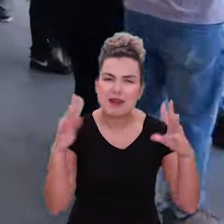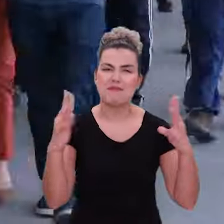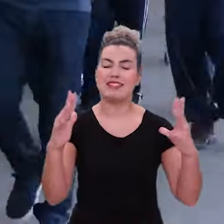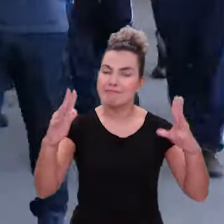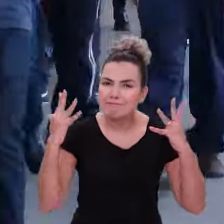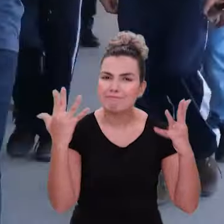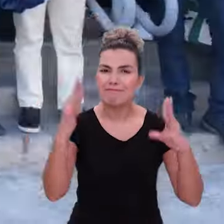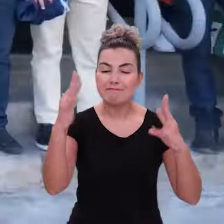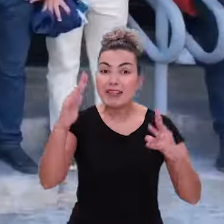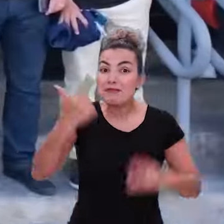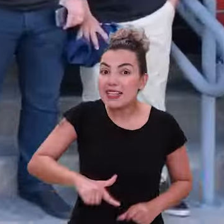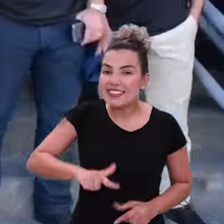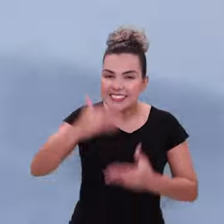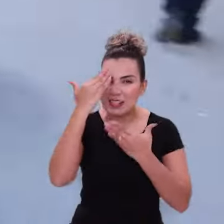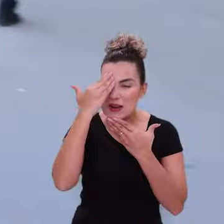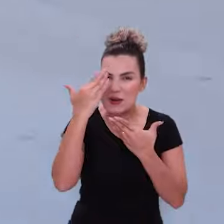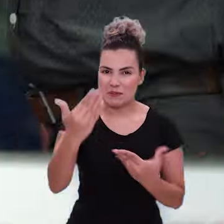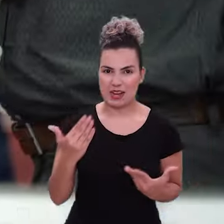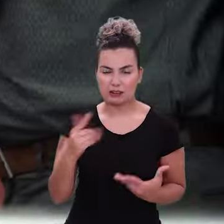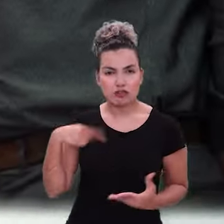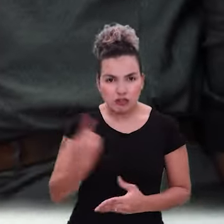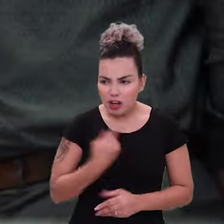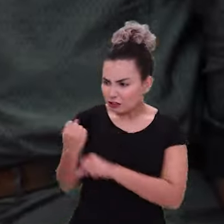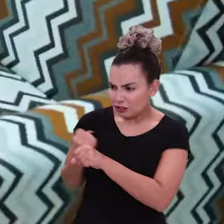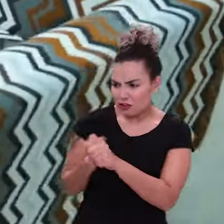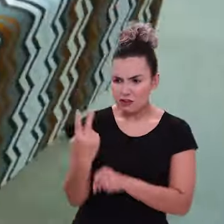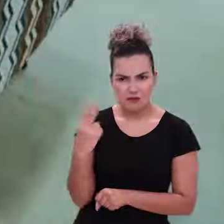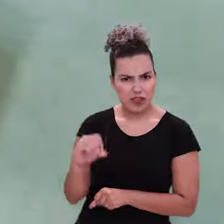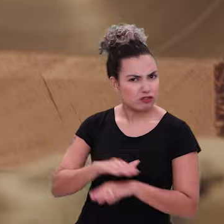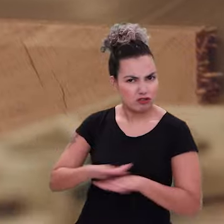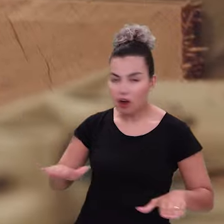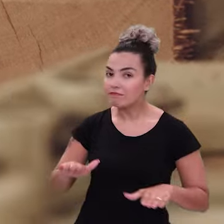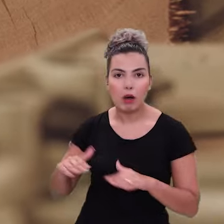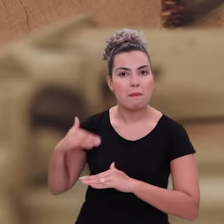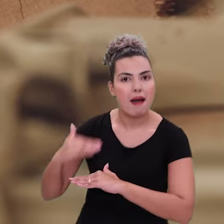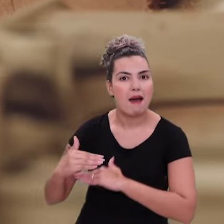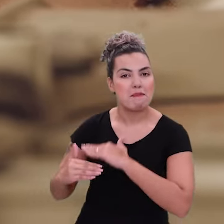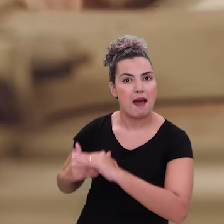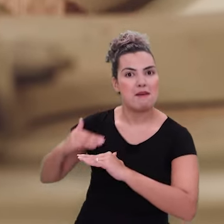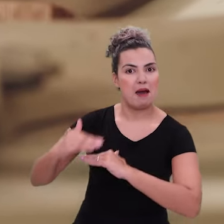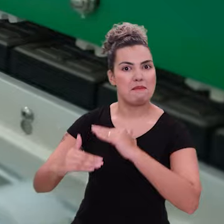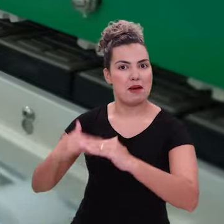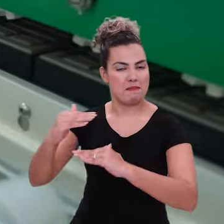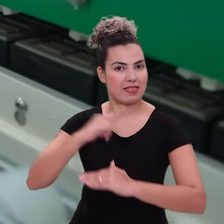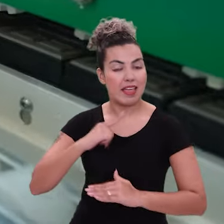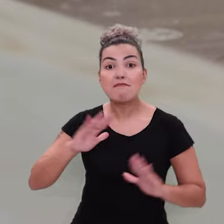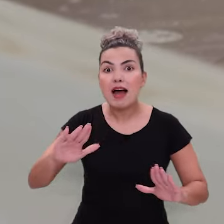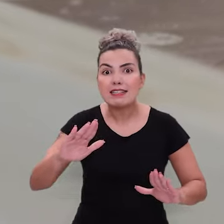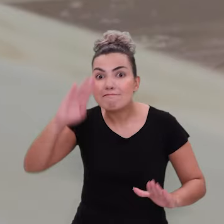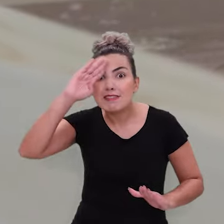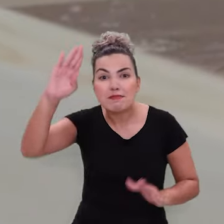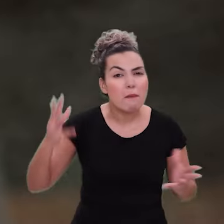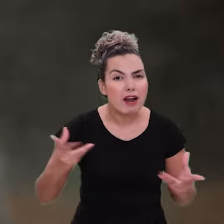Parabéns! Parabéns e muito obrigado! Mais do que fazer 20 anos, evoluímos. O incrível é o que